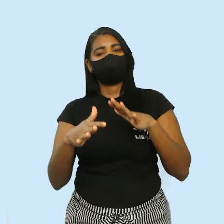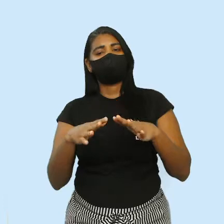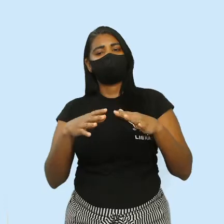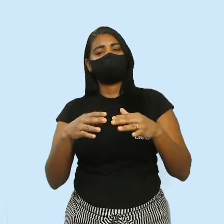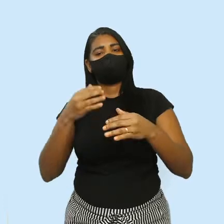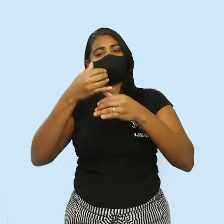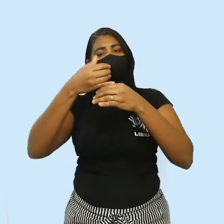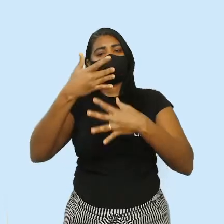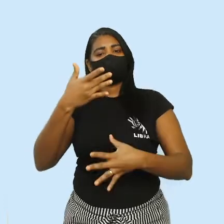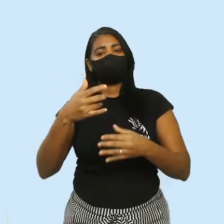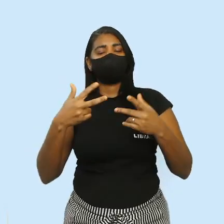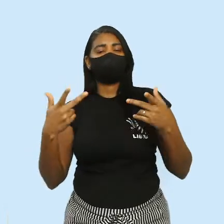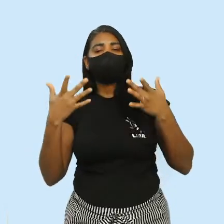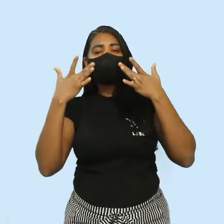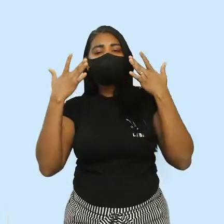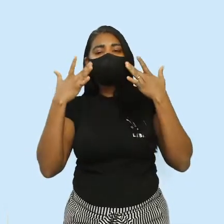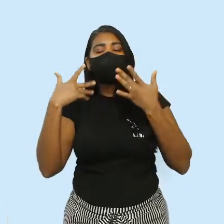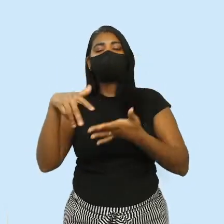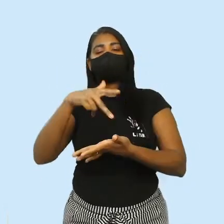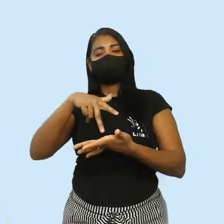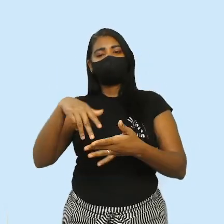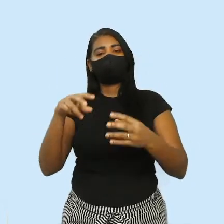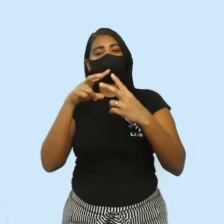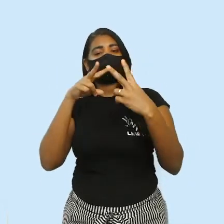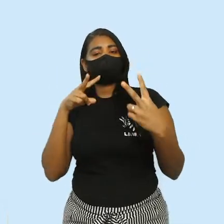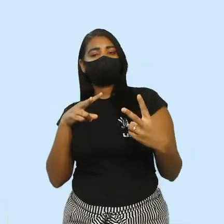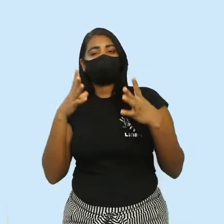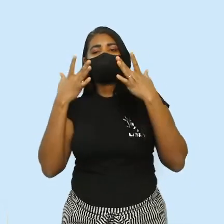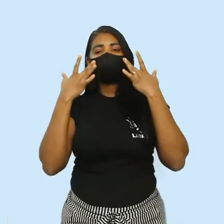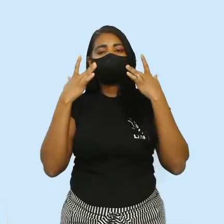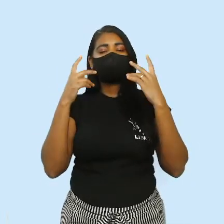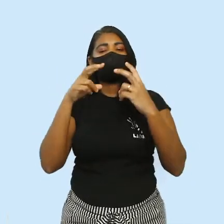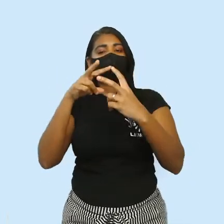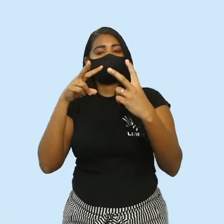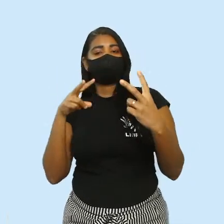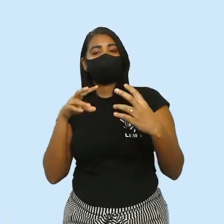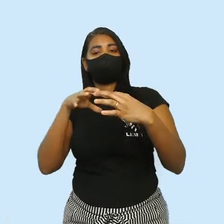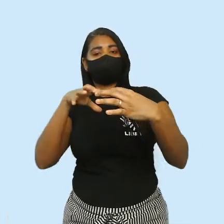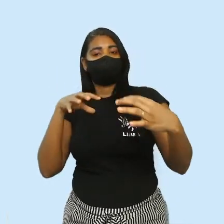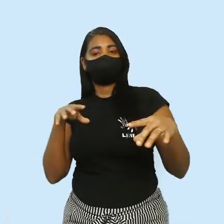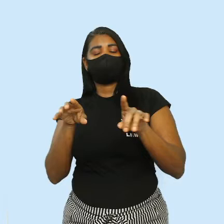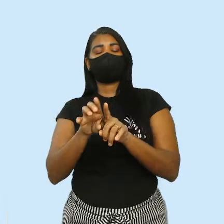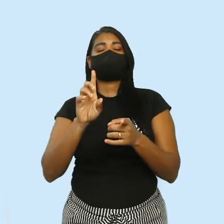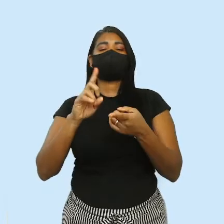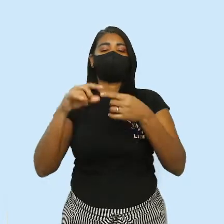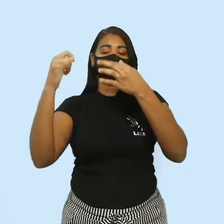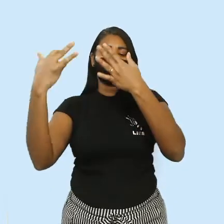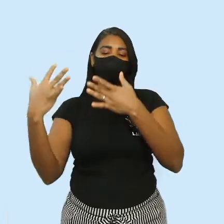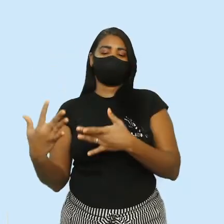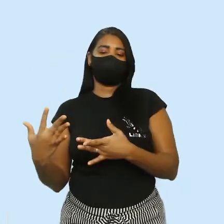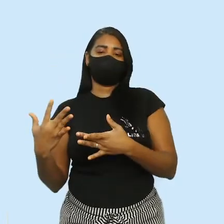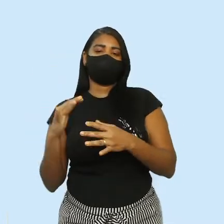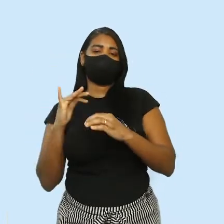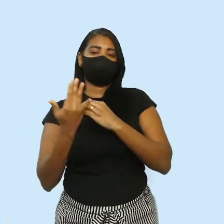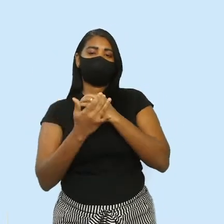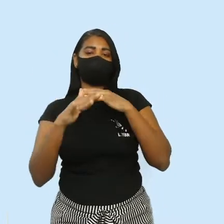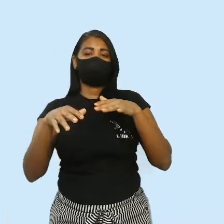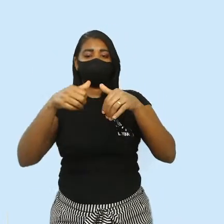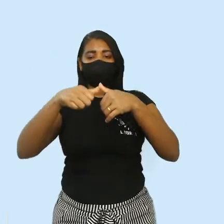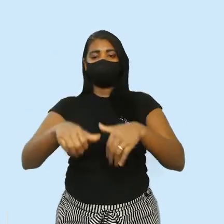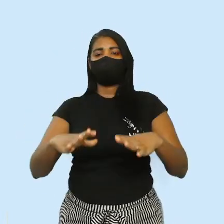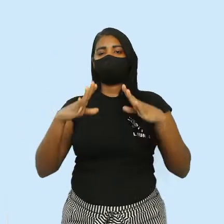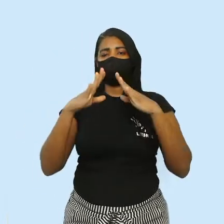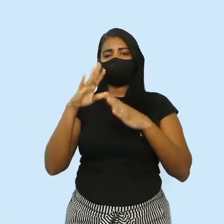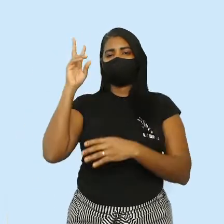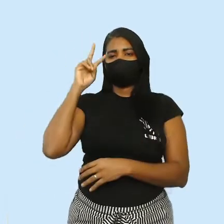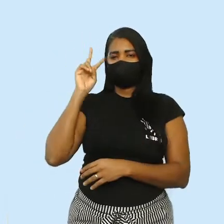assistir, espetáculos de dança online, de teatro, para que a gente pudesse passar por essa pandemia de ficar dentro de casa. Você